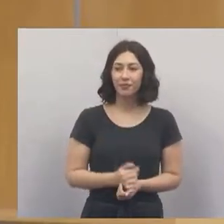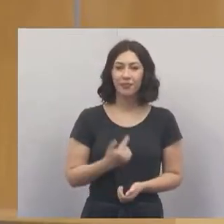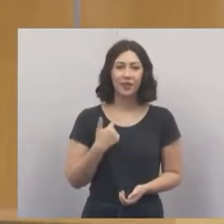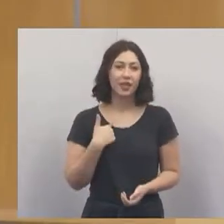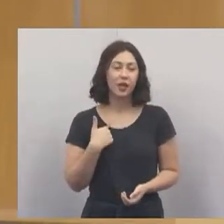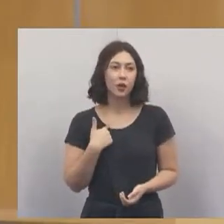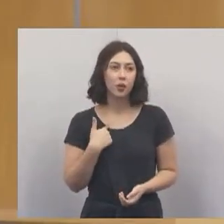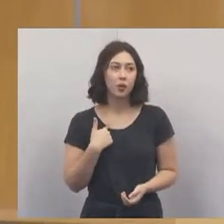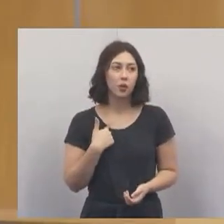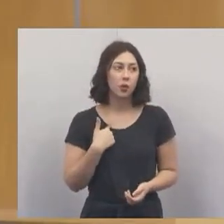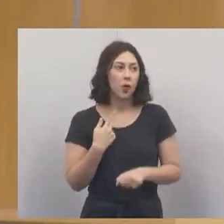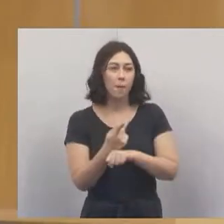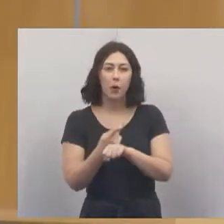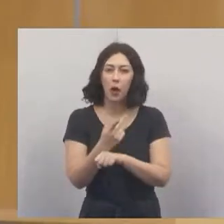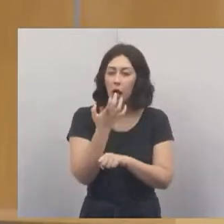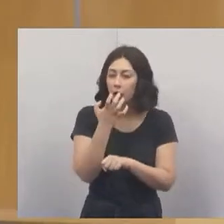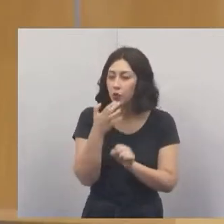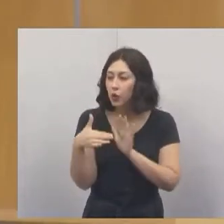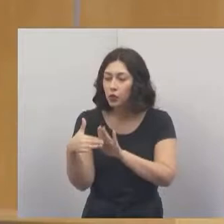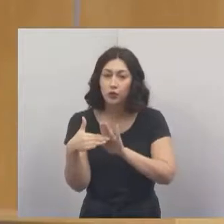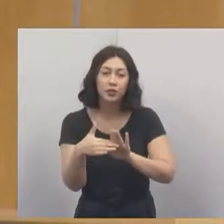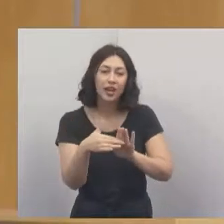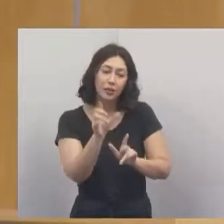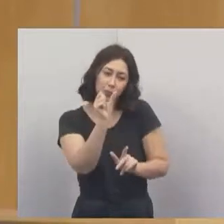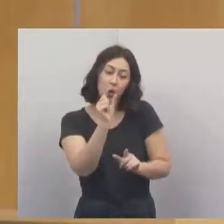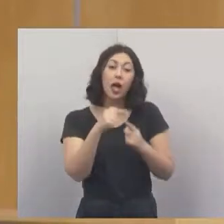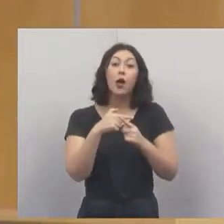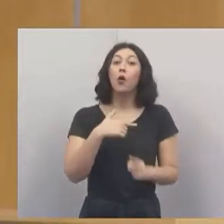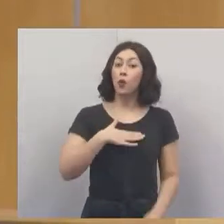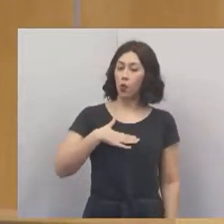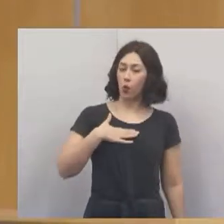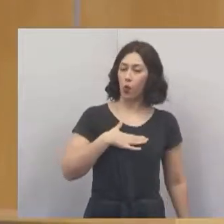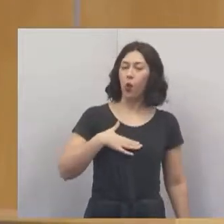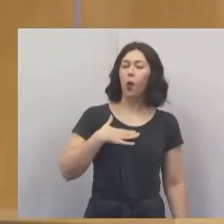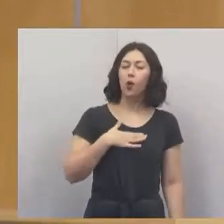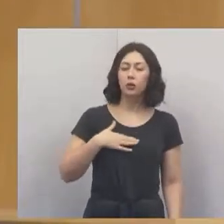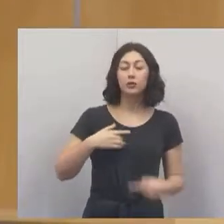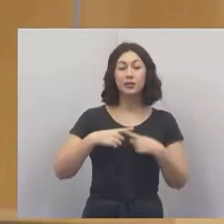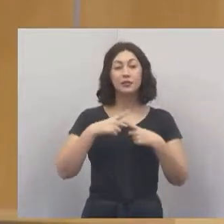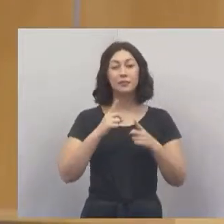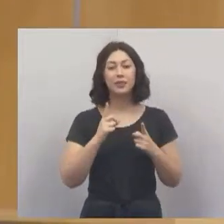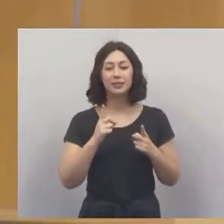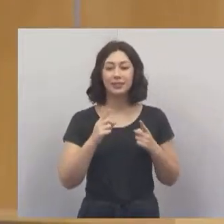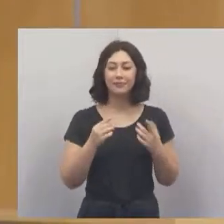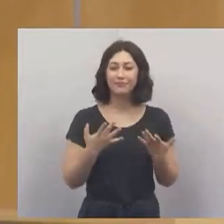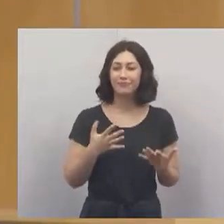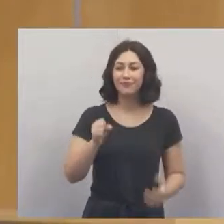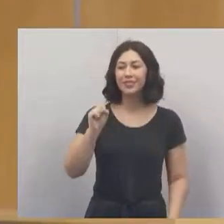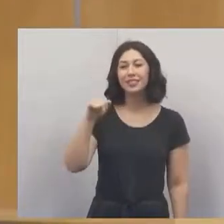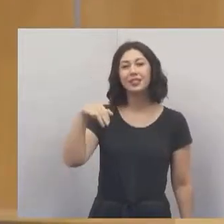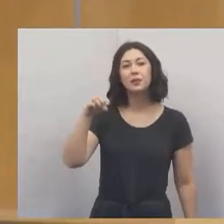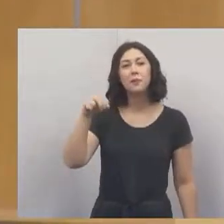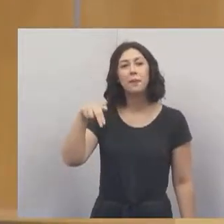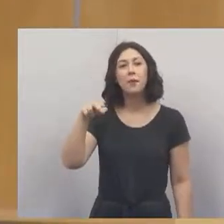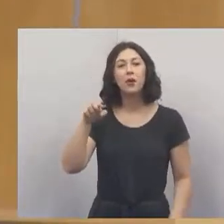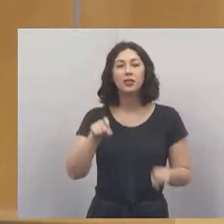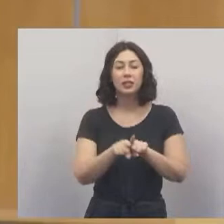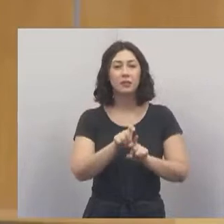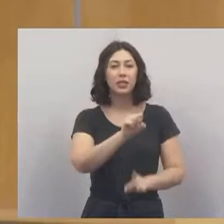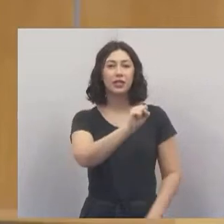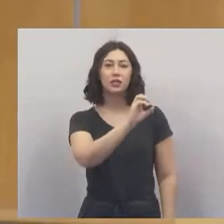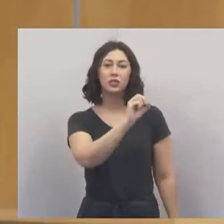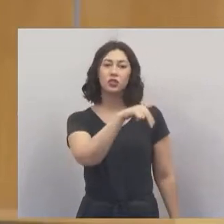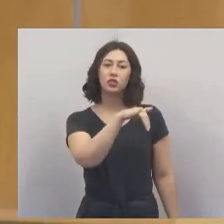muito atrás dos cachorros igual elas, né? Eu gosto muito de animais, mas eu acho que a Simone, Sônia e